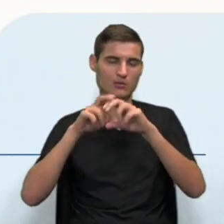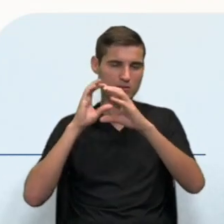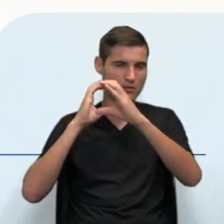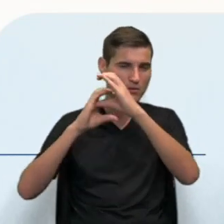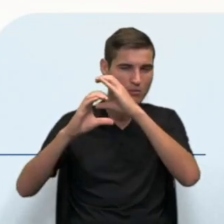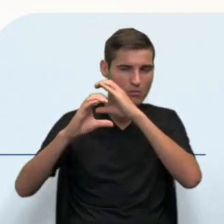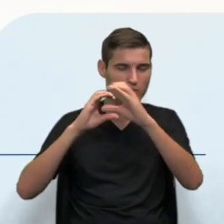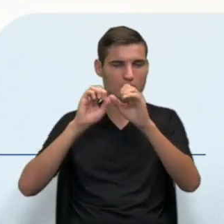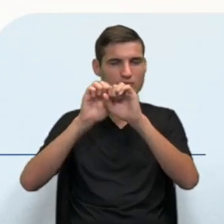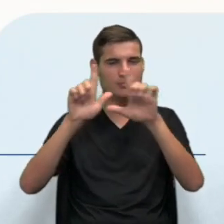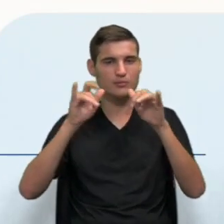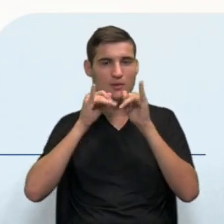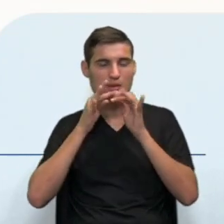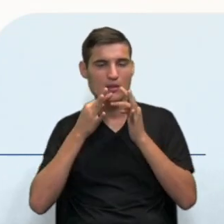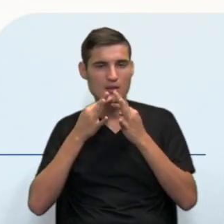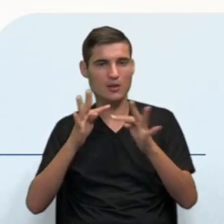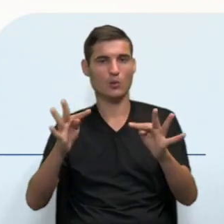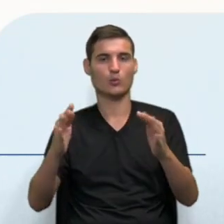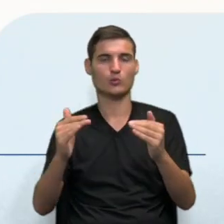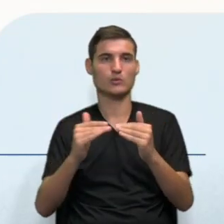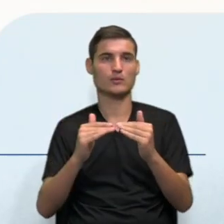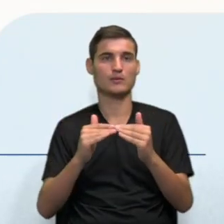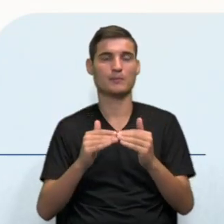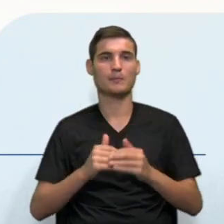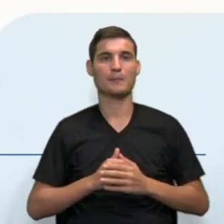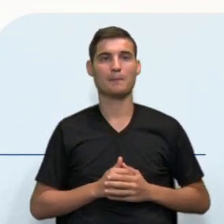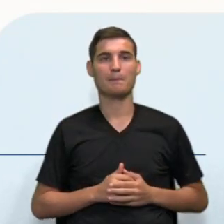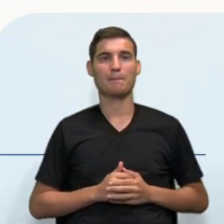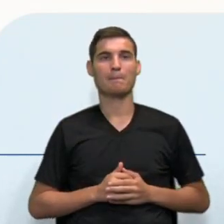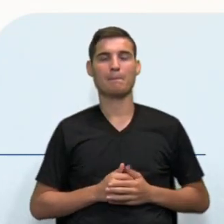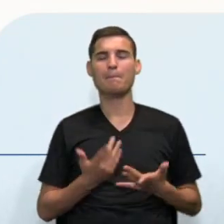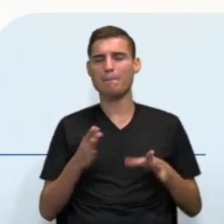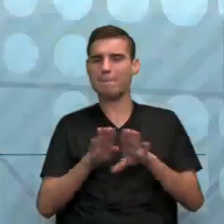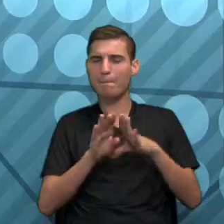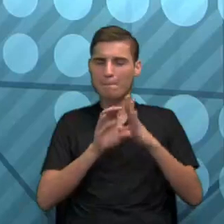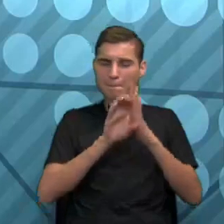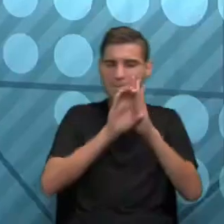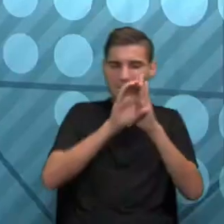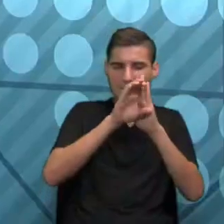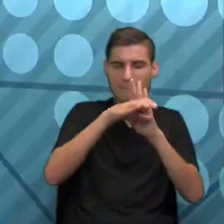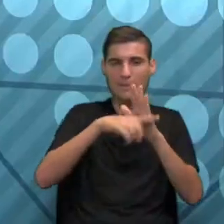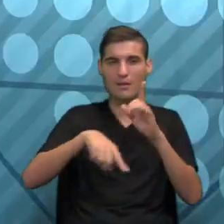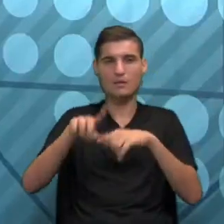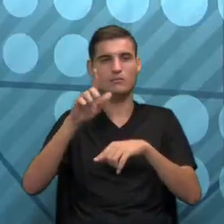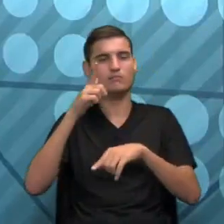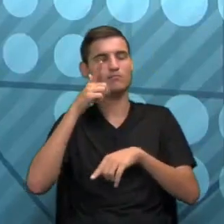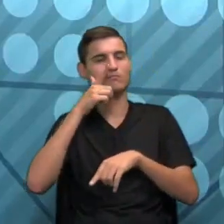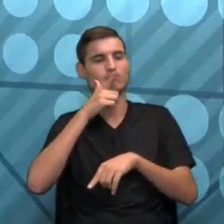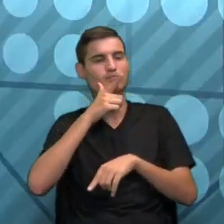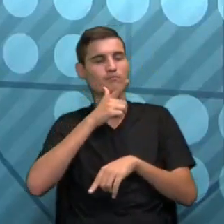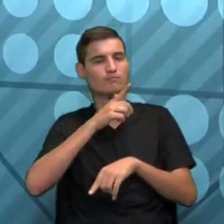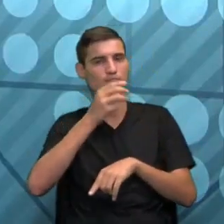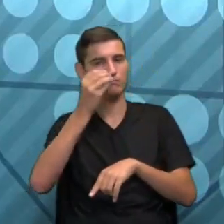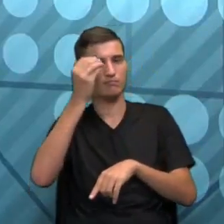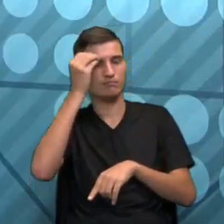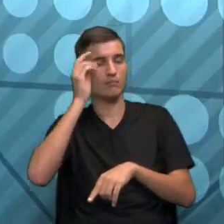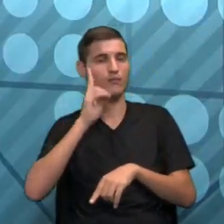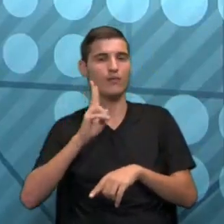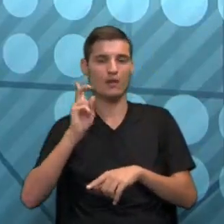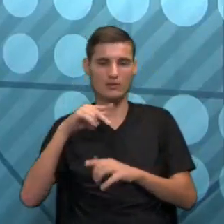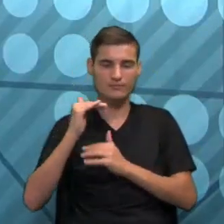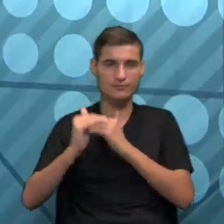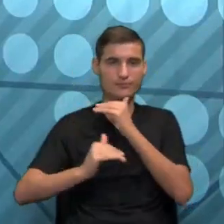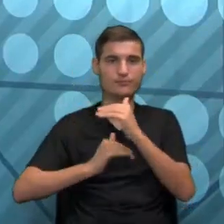telecomunicações. E graças a todo esse conceito é que a gente conseguiu fazer essa evolução